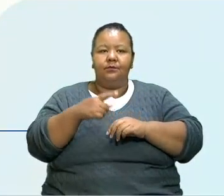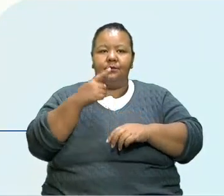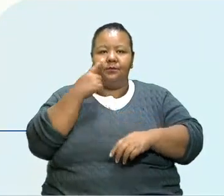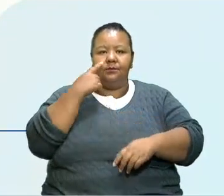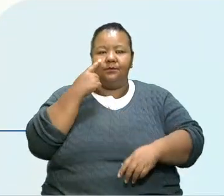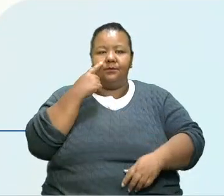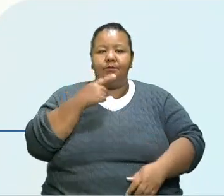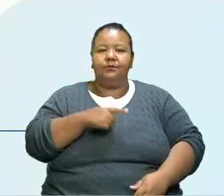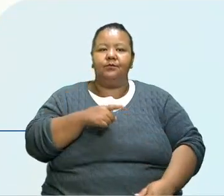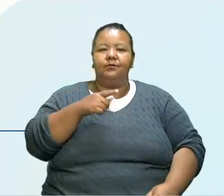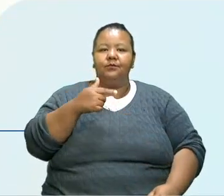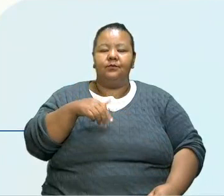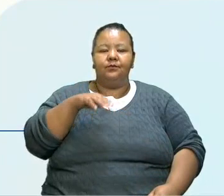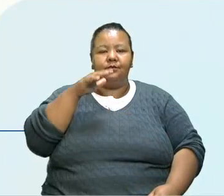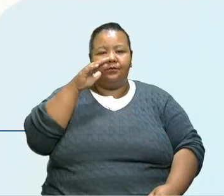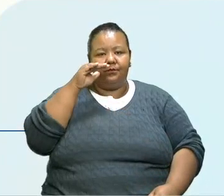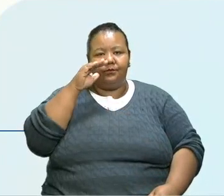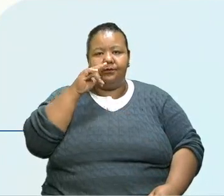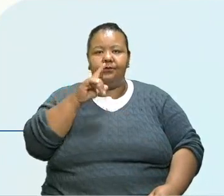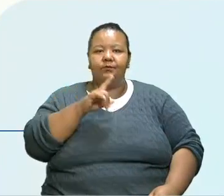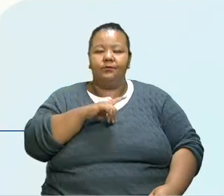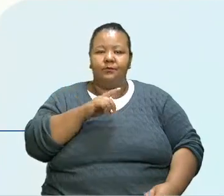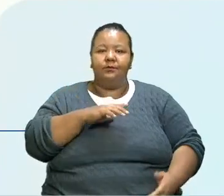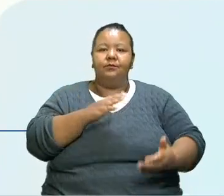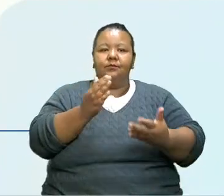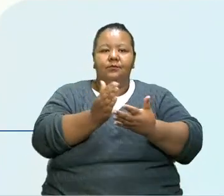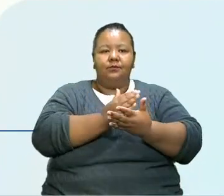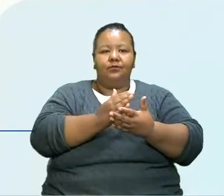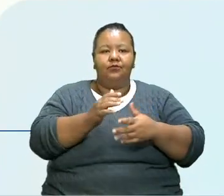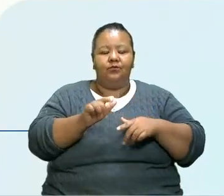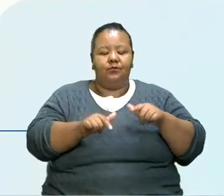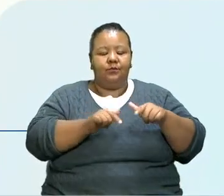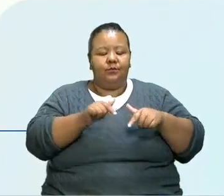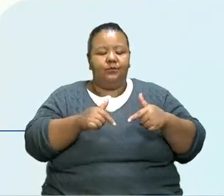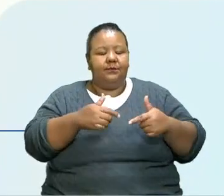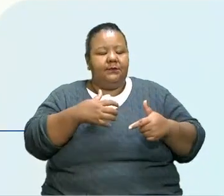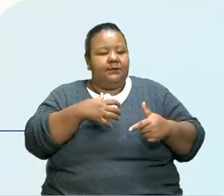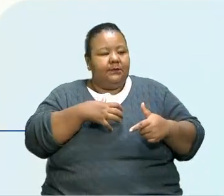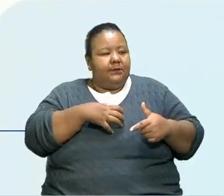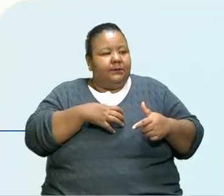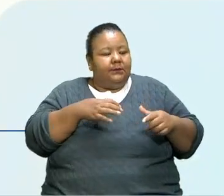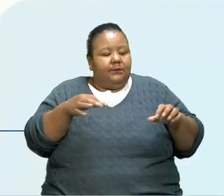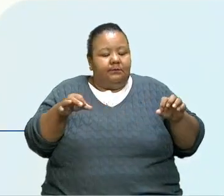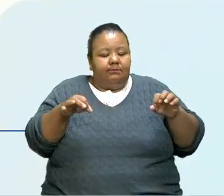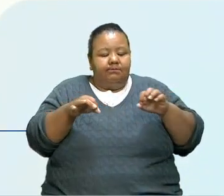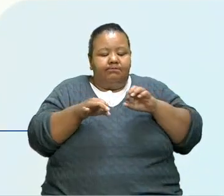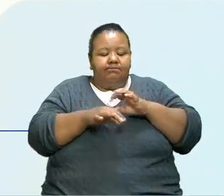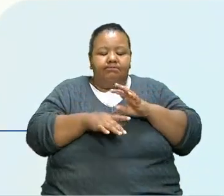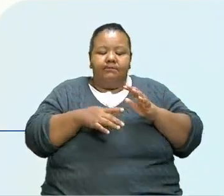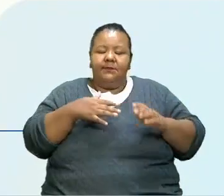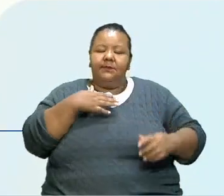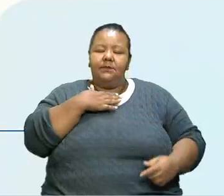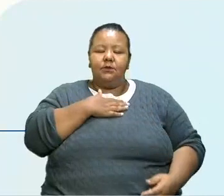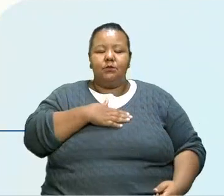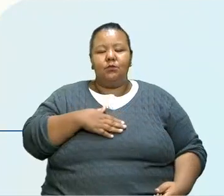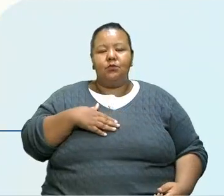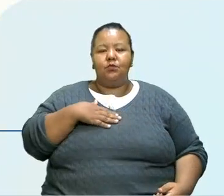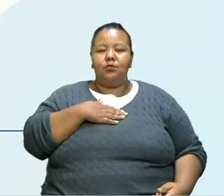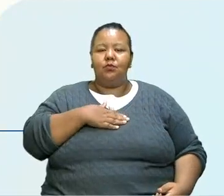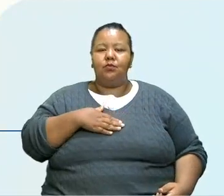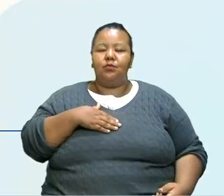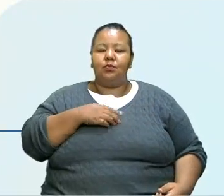desempenhando determinados cargos, ele tem uma gratificação, ele se sente pleno com aquele cargo. Então, o que